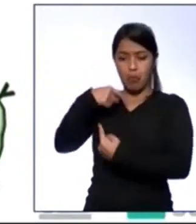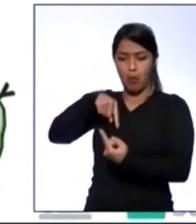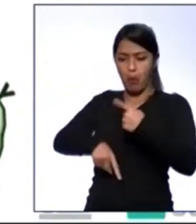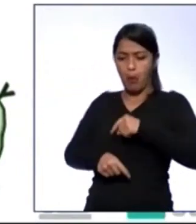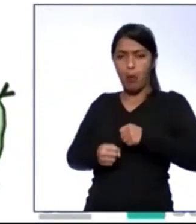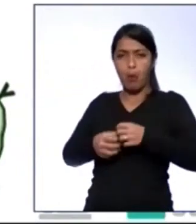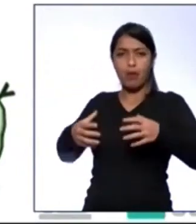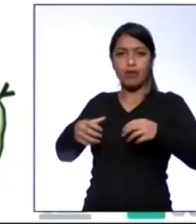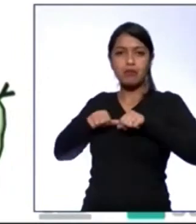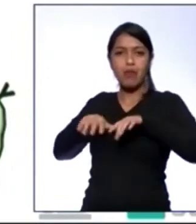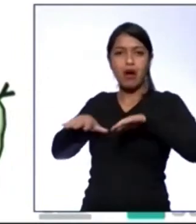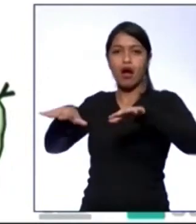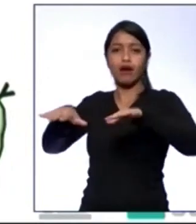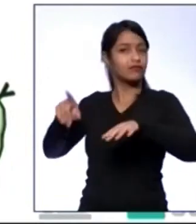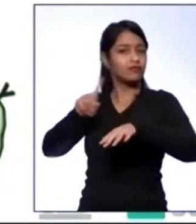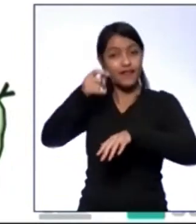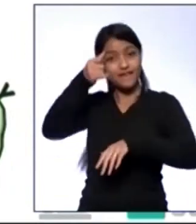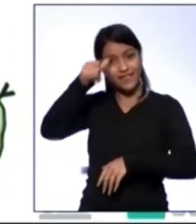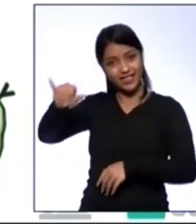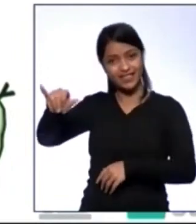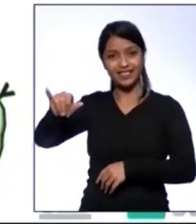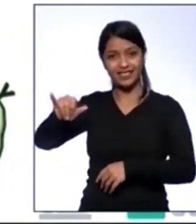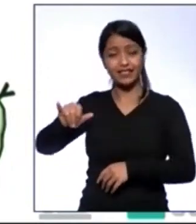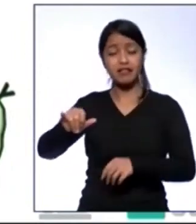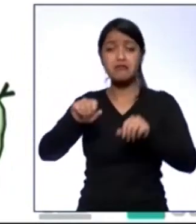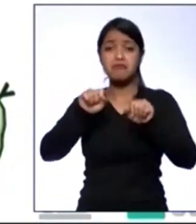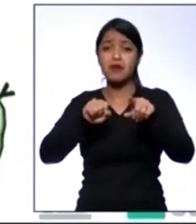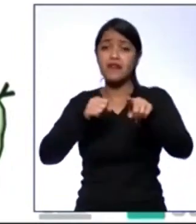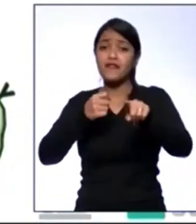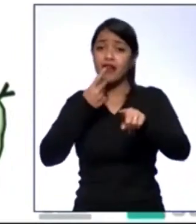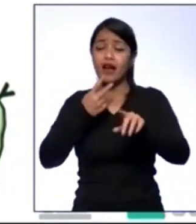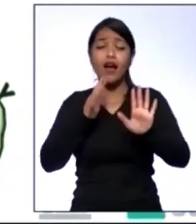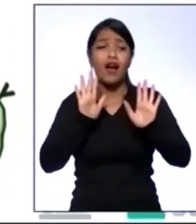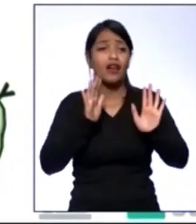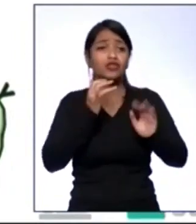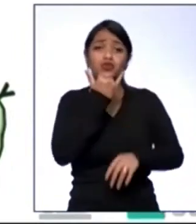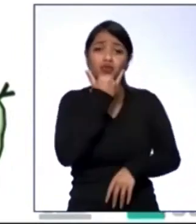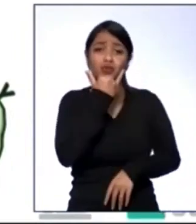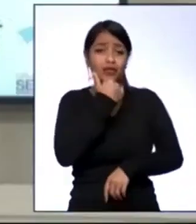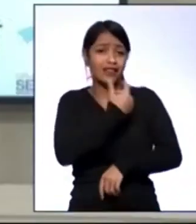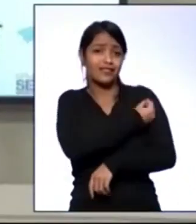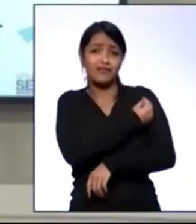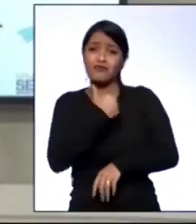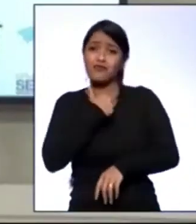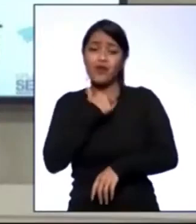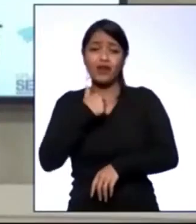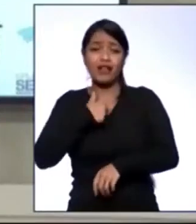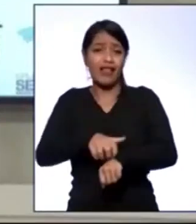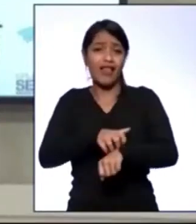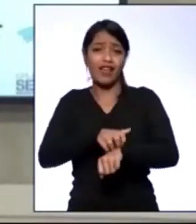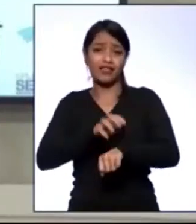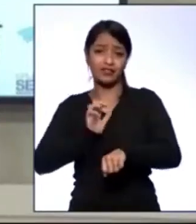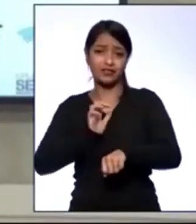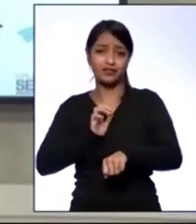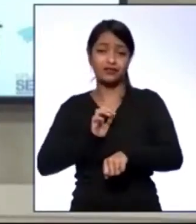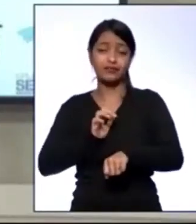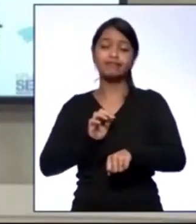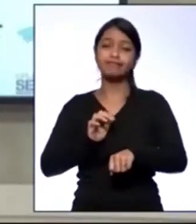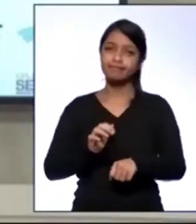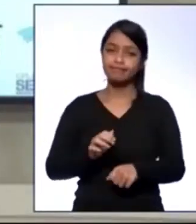comunidade. Professor, mas eu não posso tomar vacina porque sou alérgico. Tudo bem, um ou